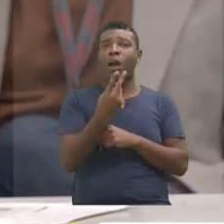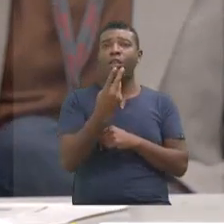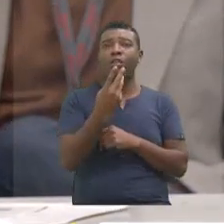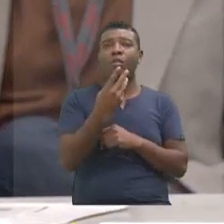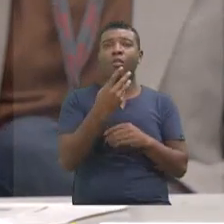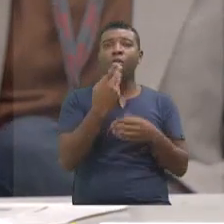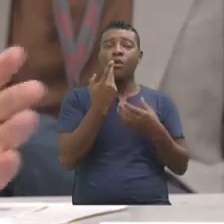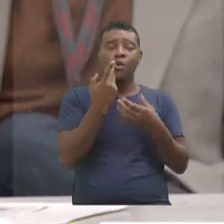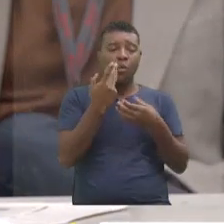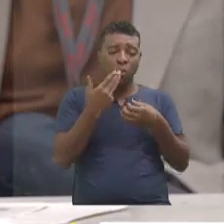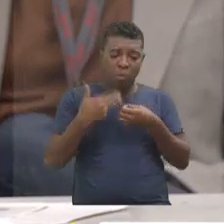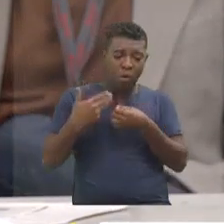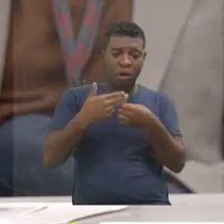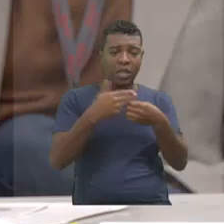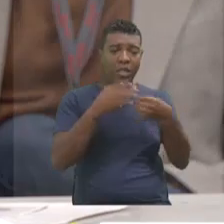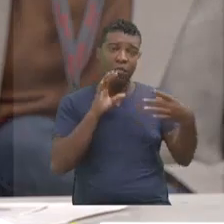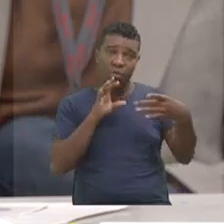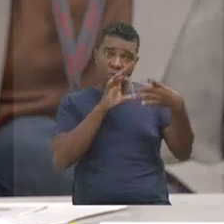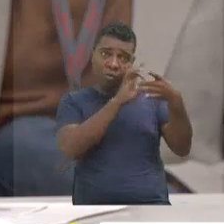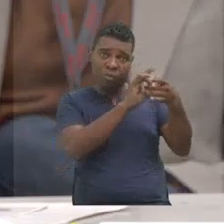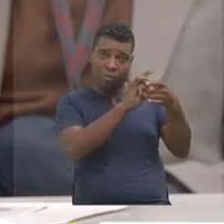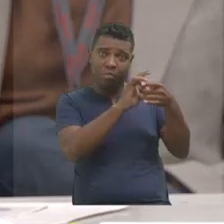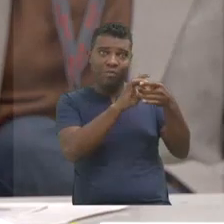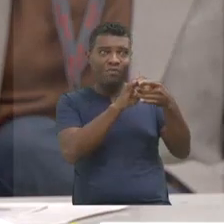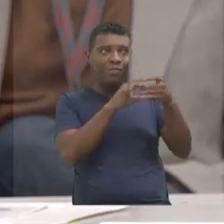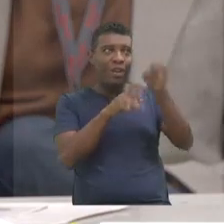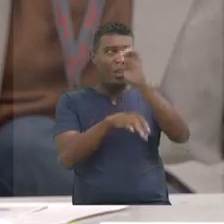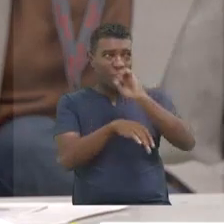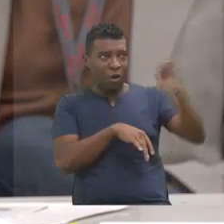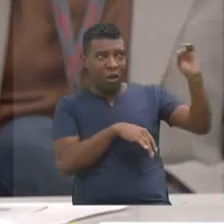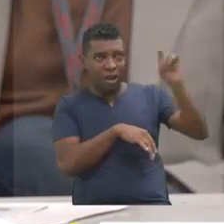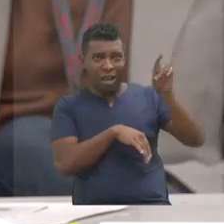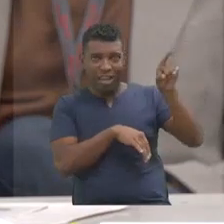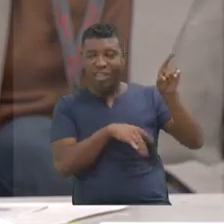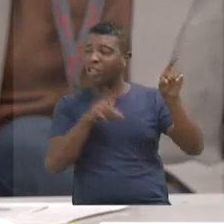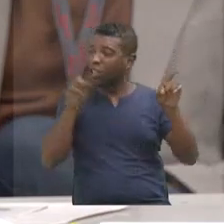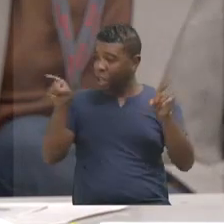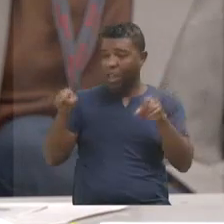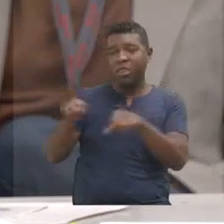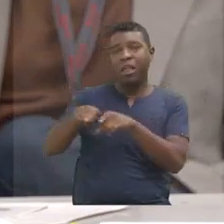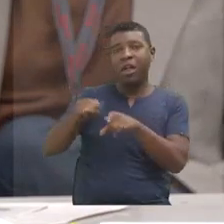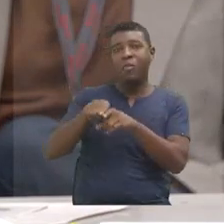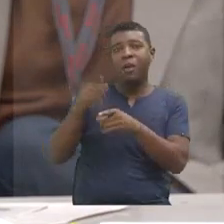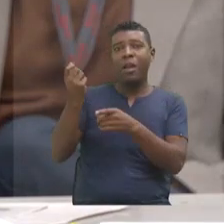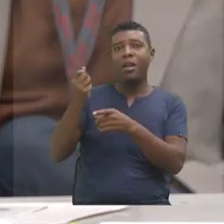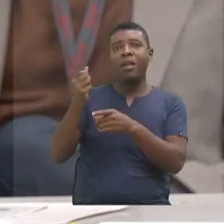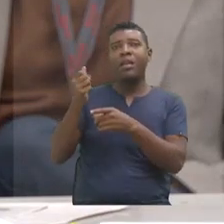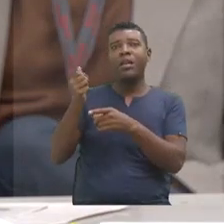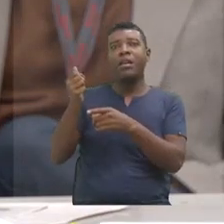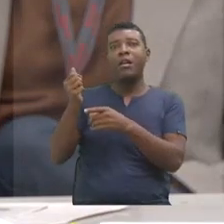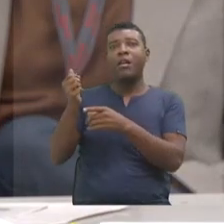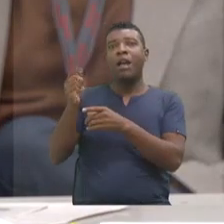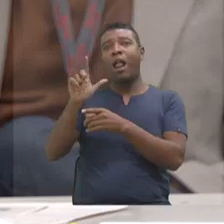Brasília a gente poderia estar tentando fazer isso então temos aí uma expectativa obviamente temos